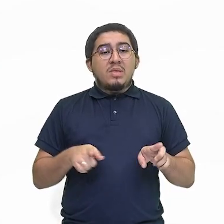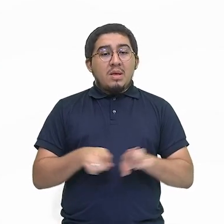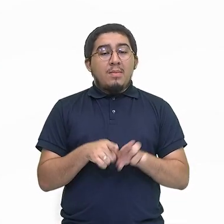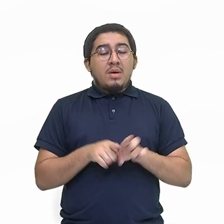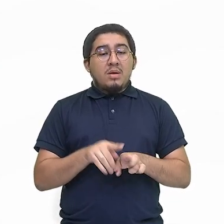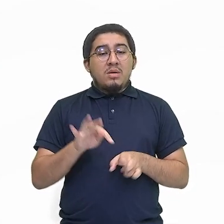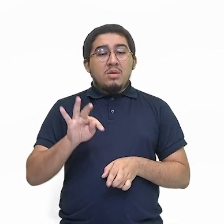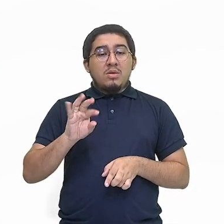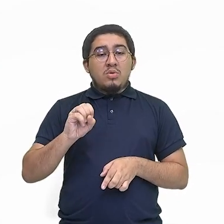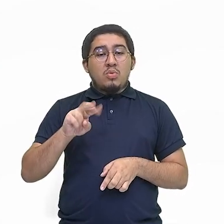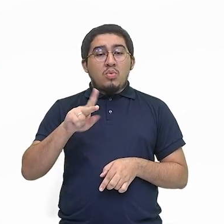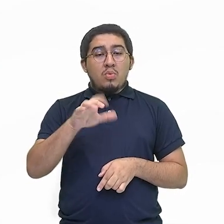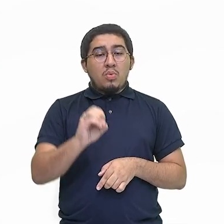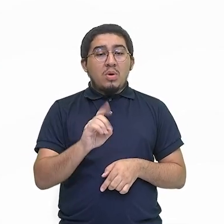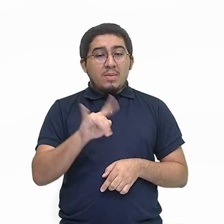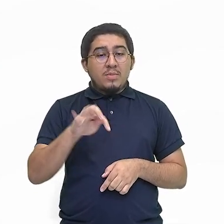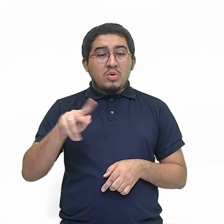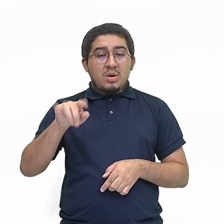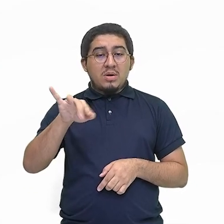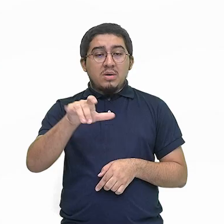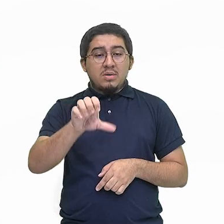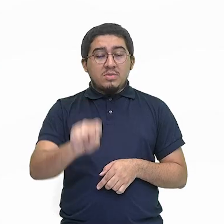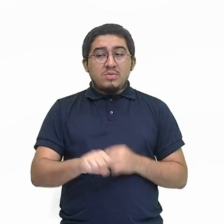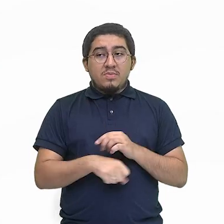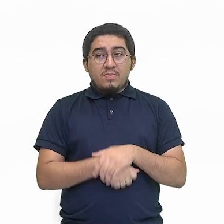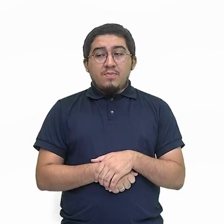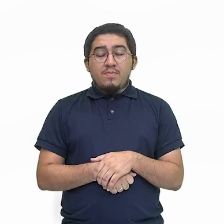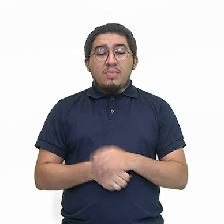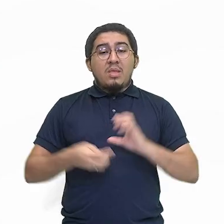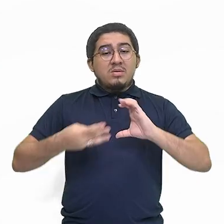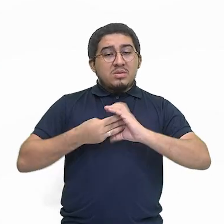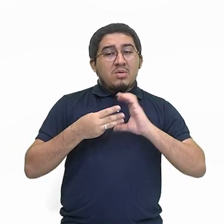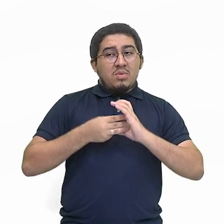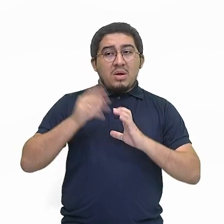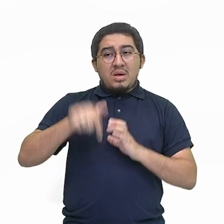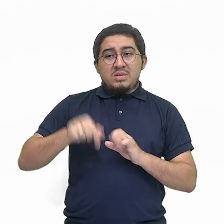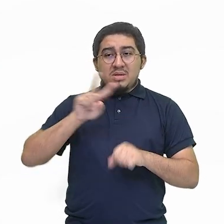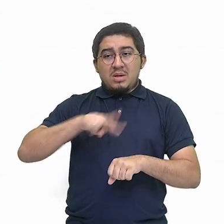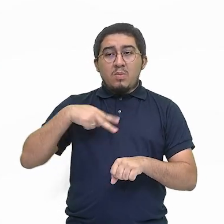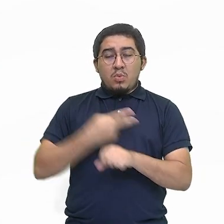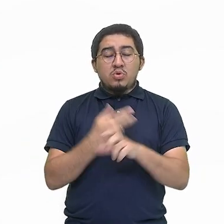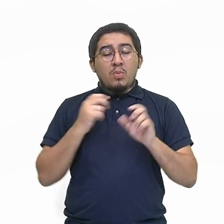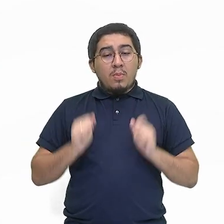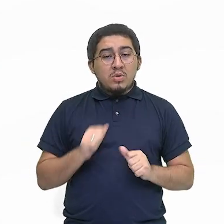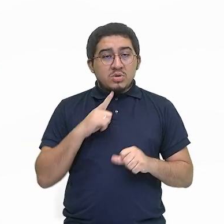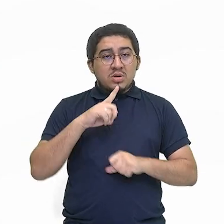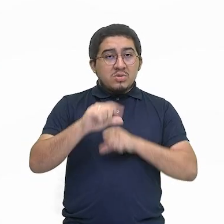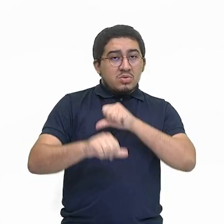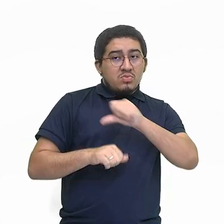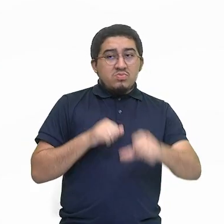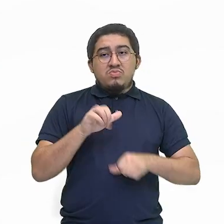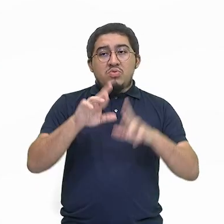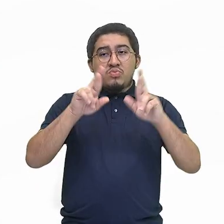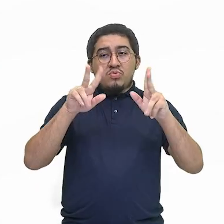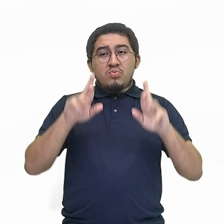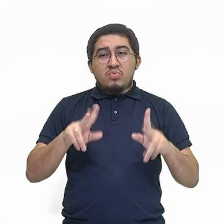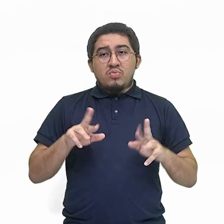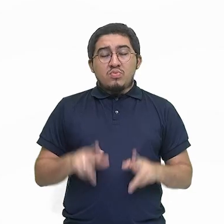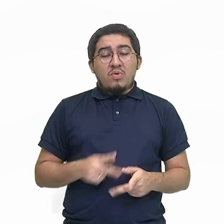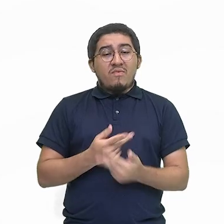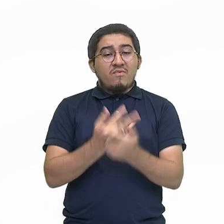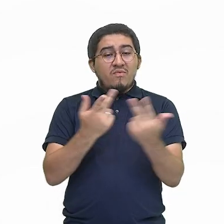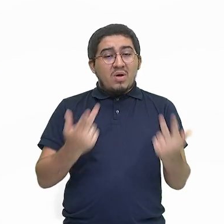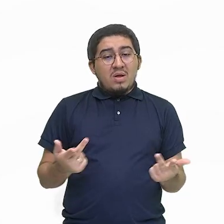do embrioblasto. Essas células, logo depois, elas podem sofrer diferenciação, que vão se tornar